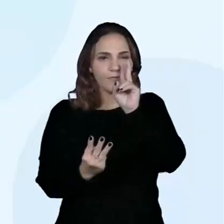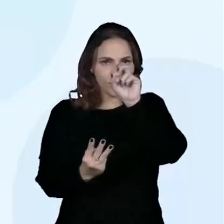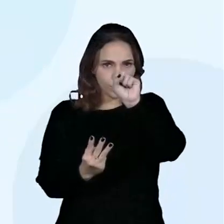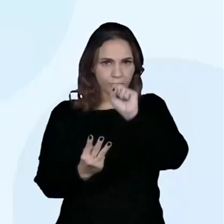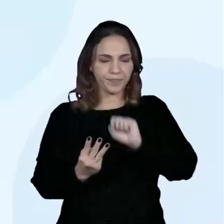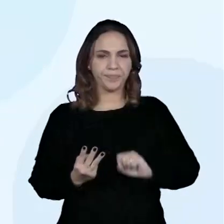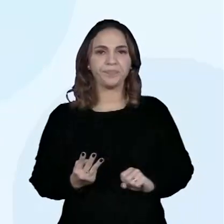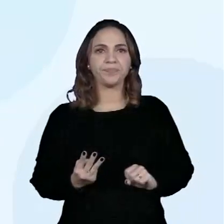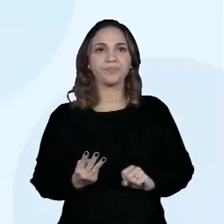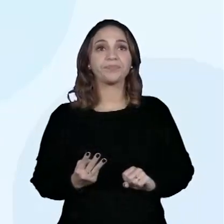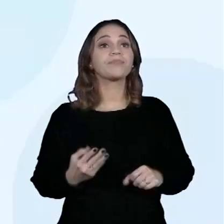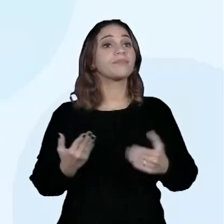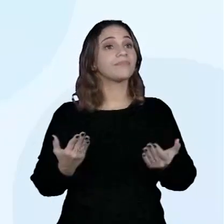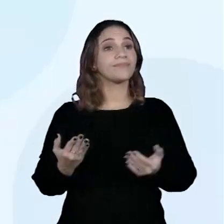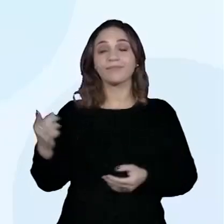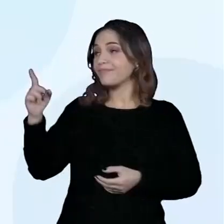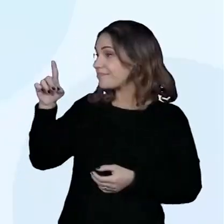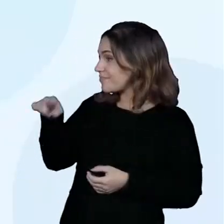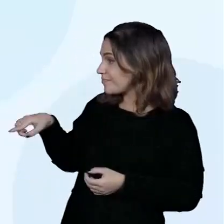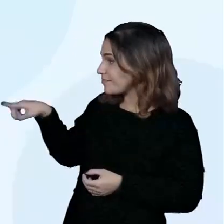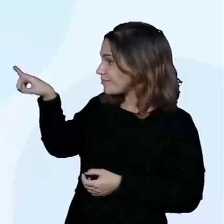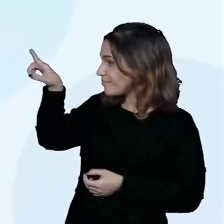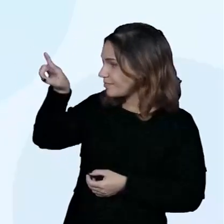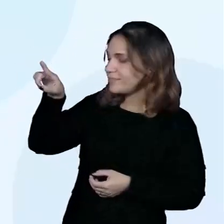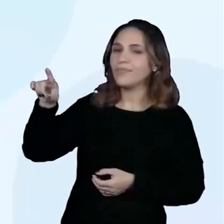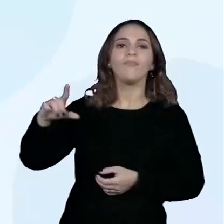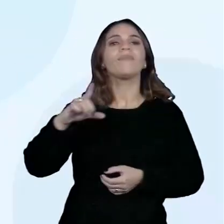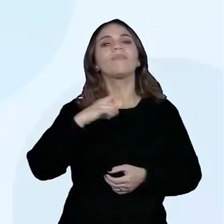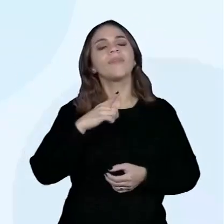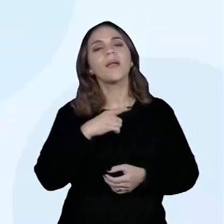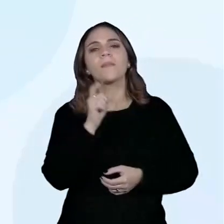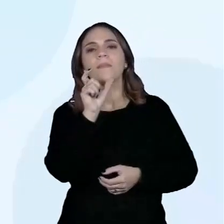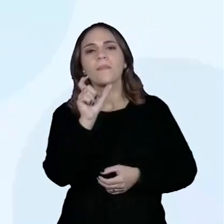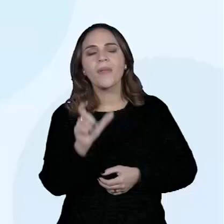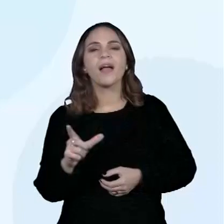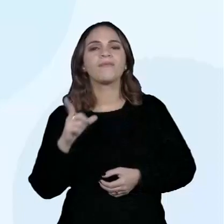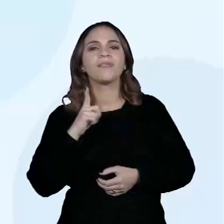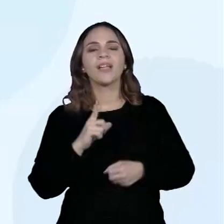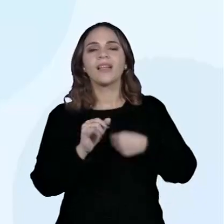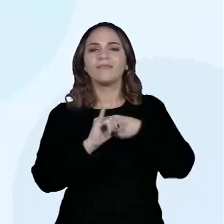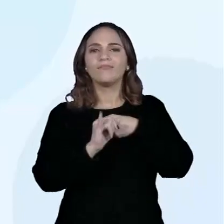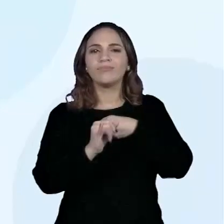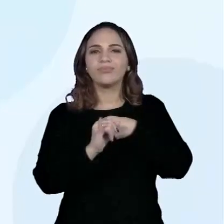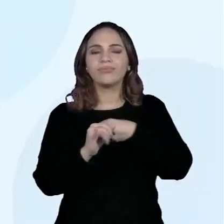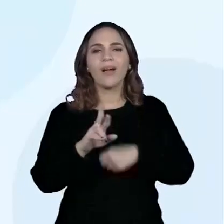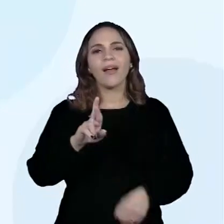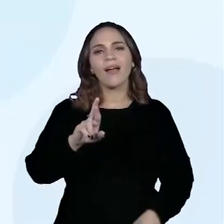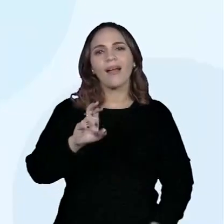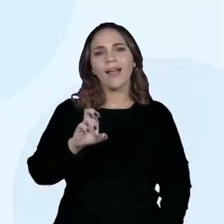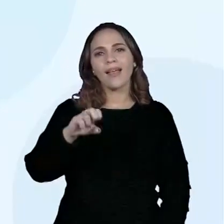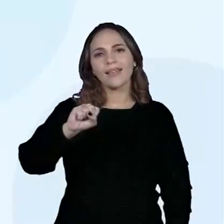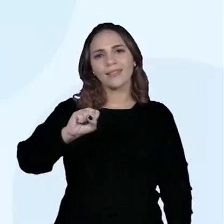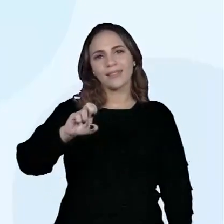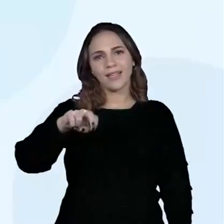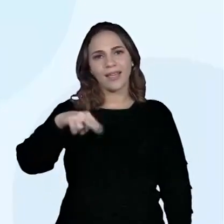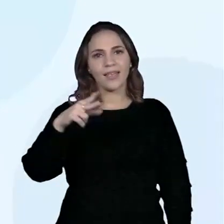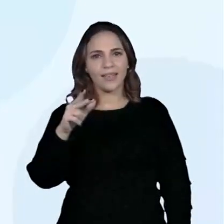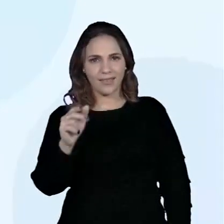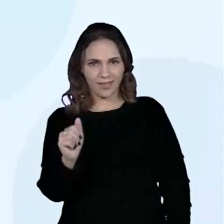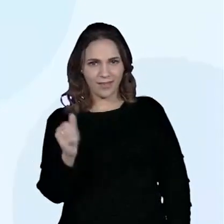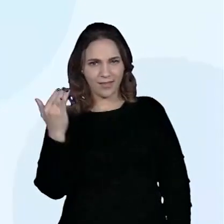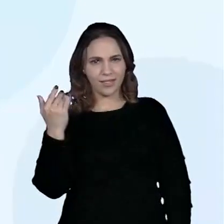elas faziam parte de uma resenha crítica que eu li na aula de parte número 1. Agora, nós